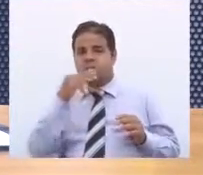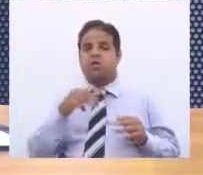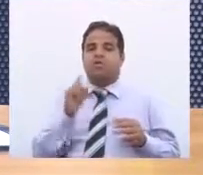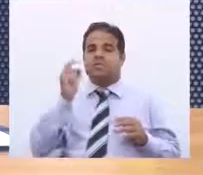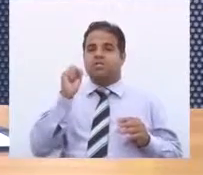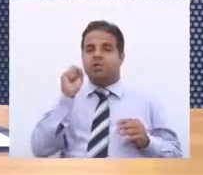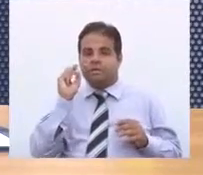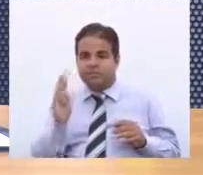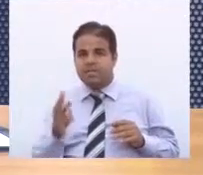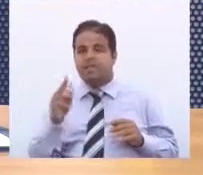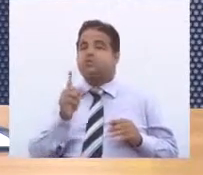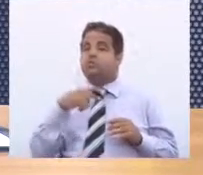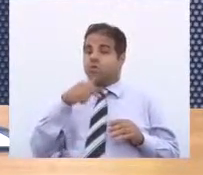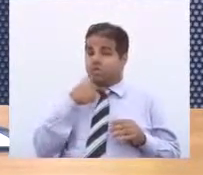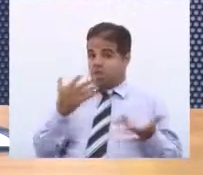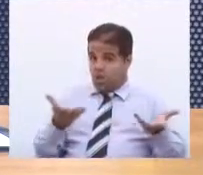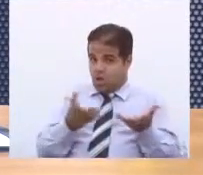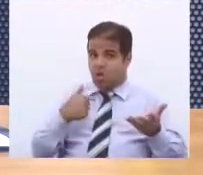R$ 4.183.000, que é aquilo que nós